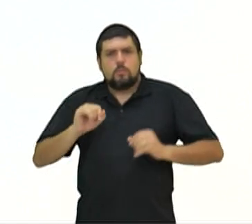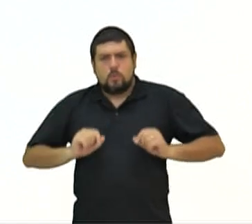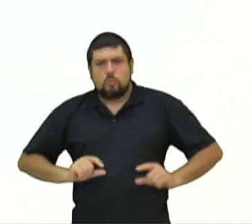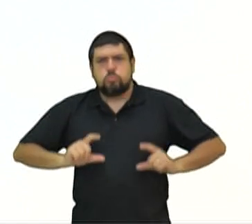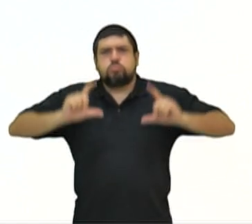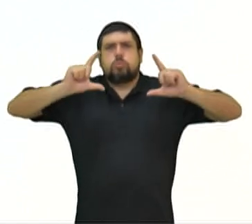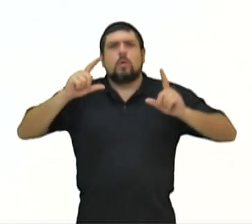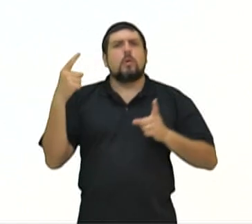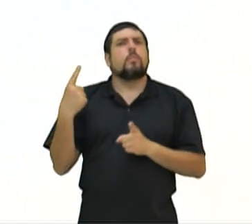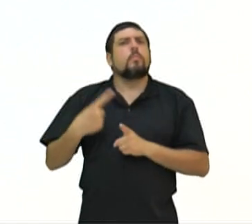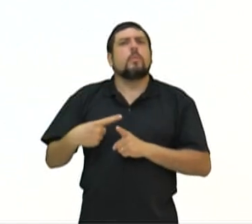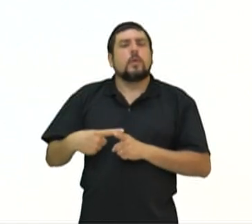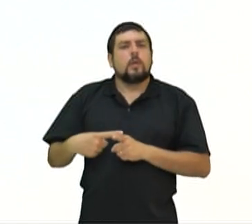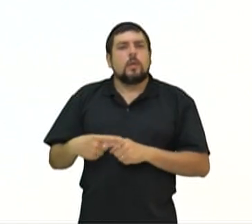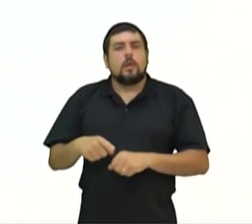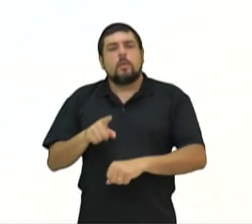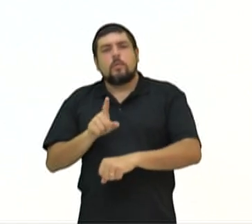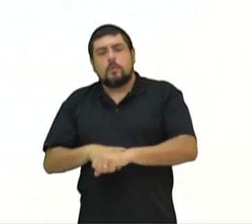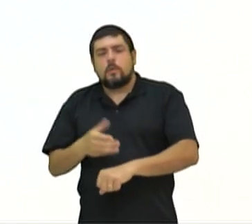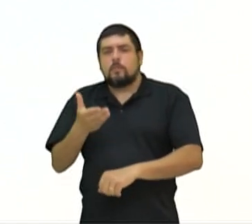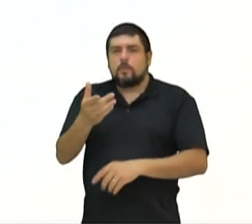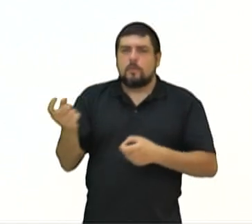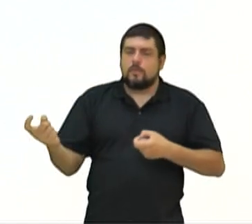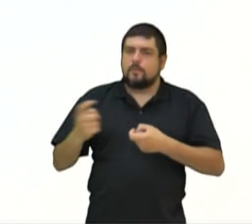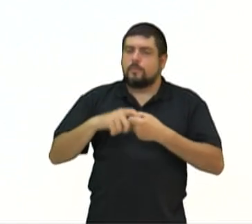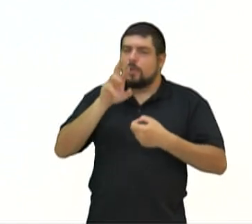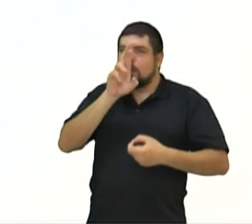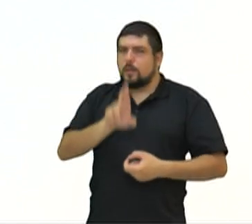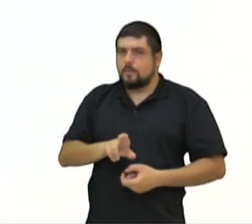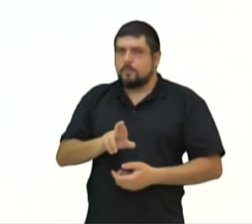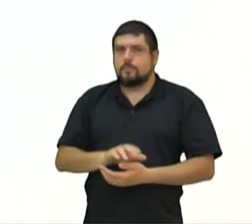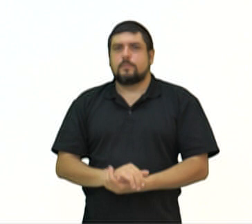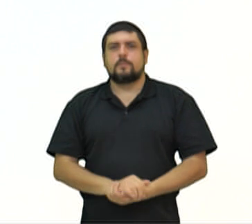Tenta explicar aí, vou te dar um tempinho e eu já retorno.